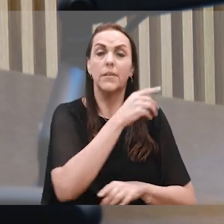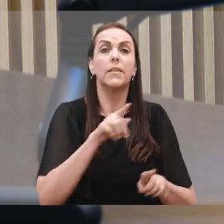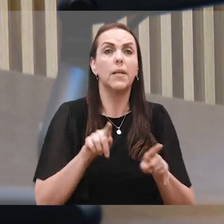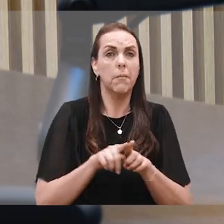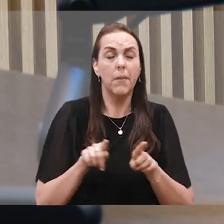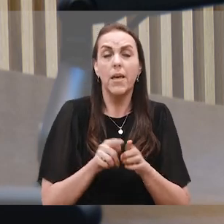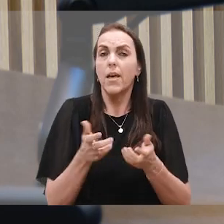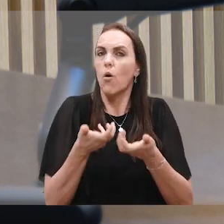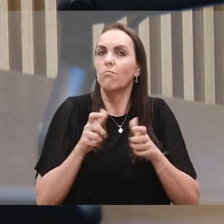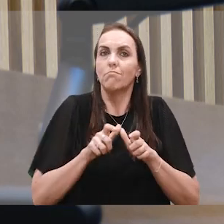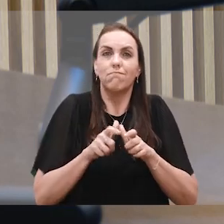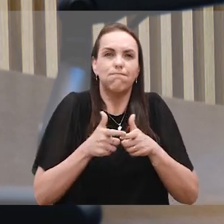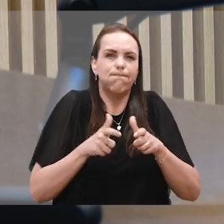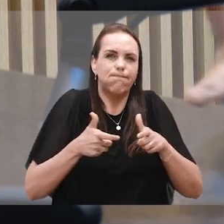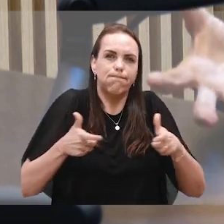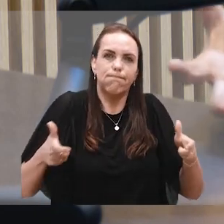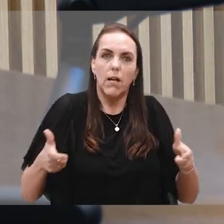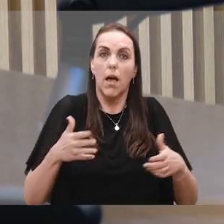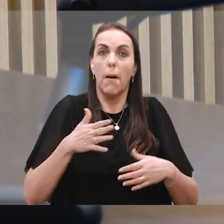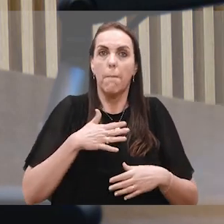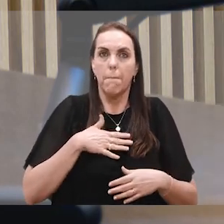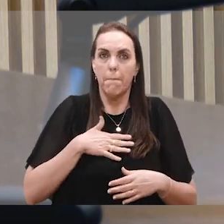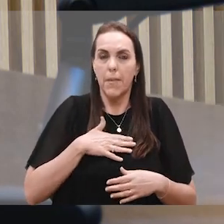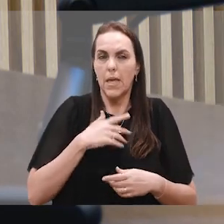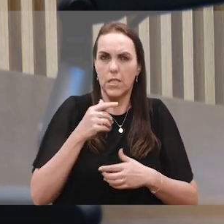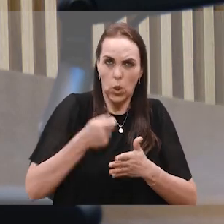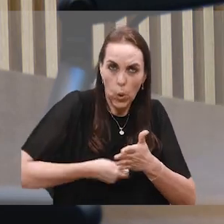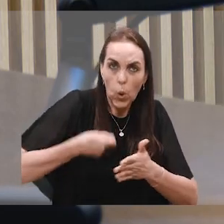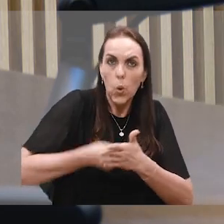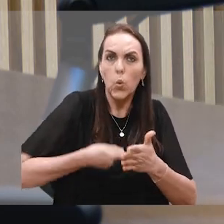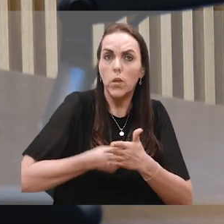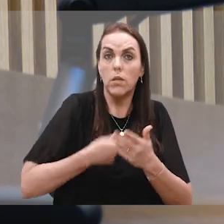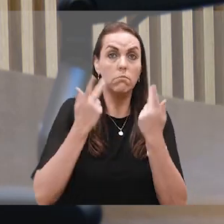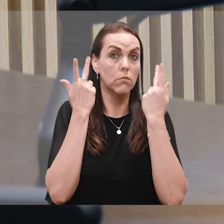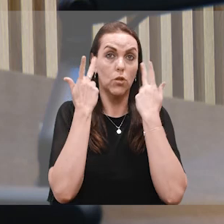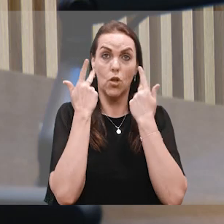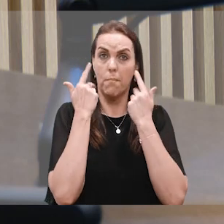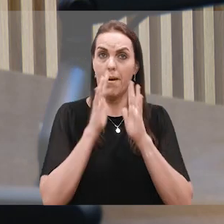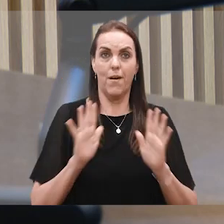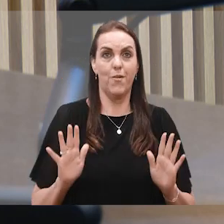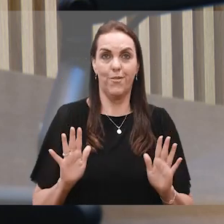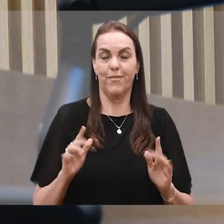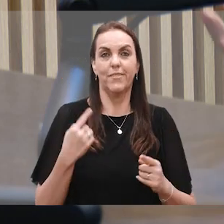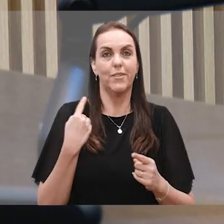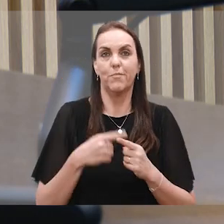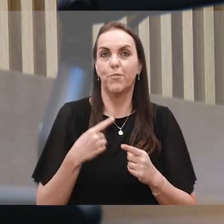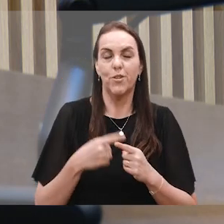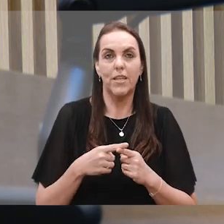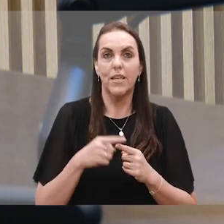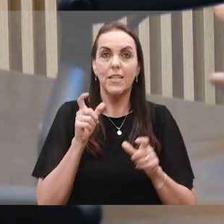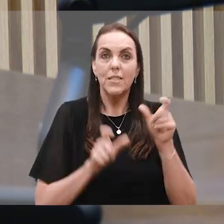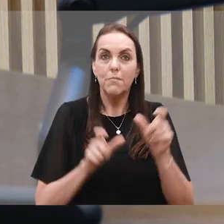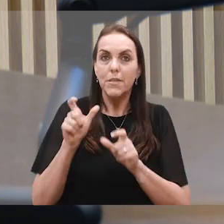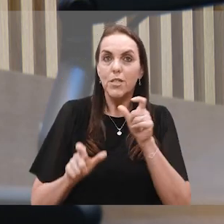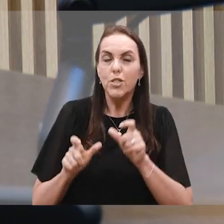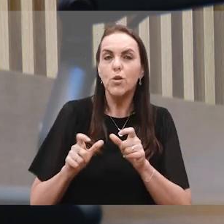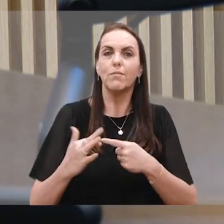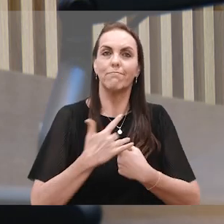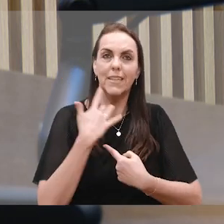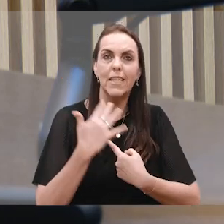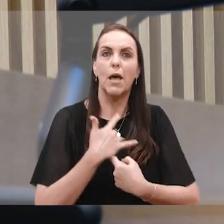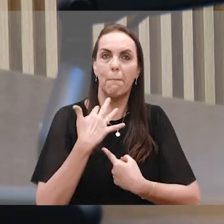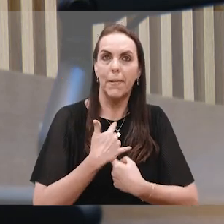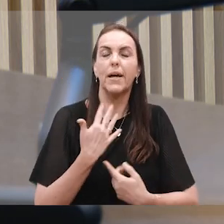tal. Então, eu ampliei muito minhas lutas, o que é normal, porque as pessoas acabam